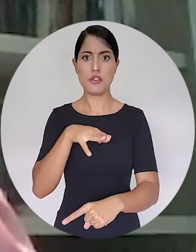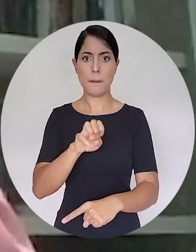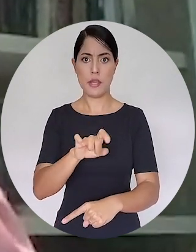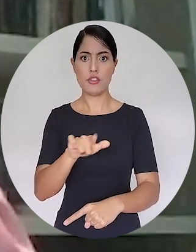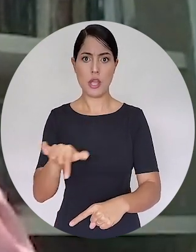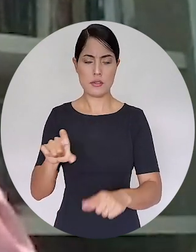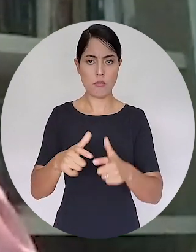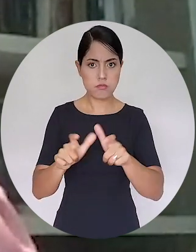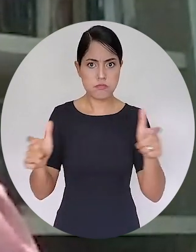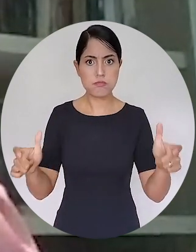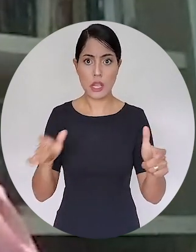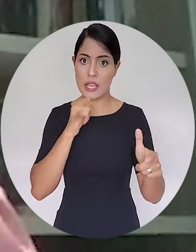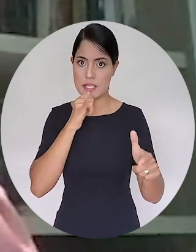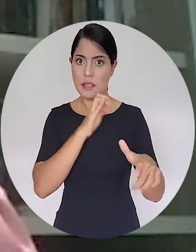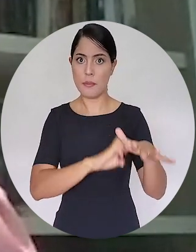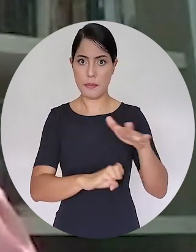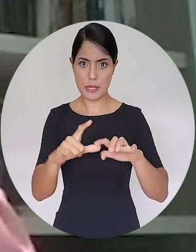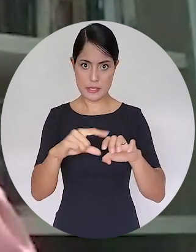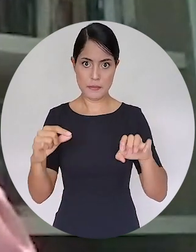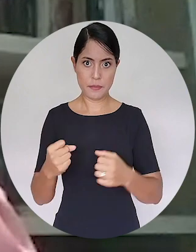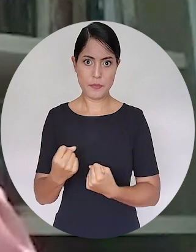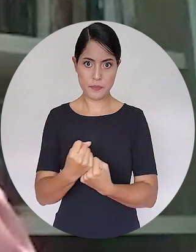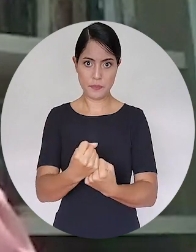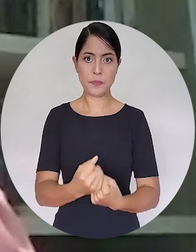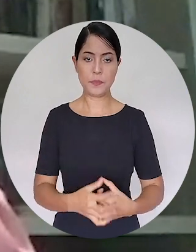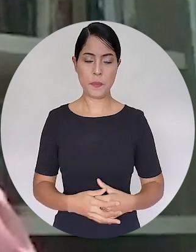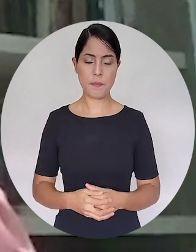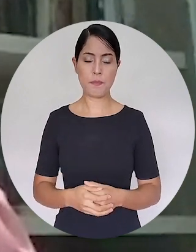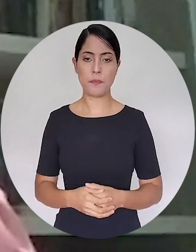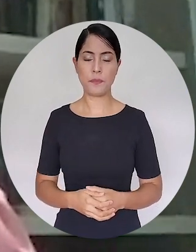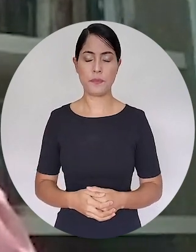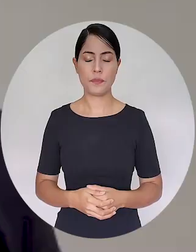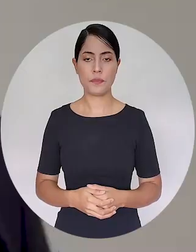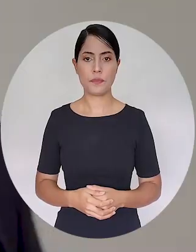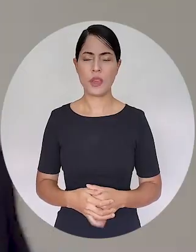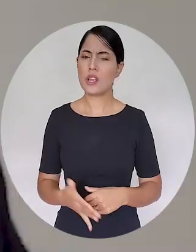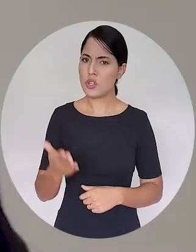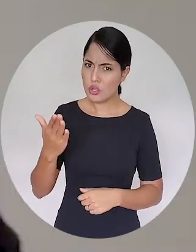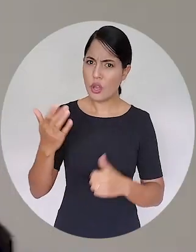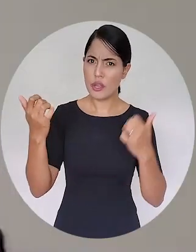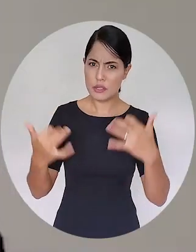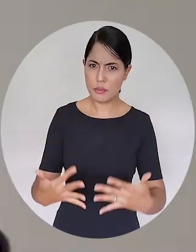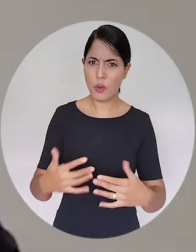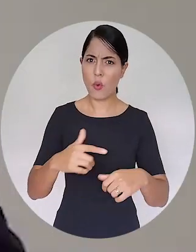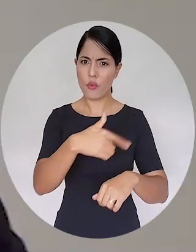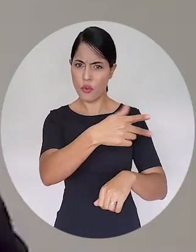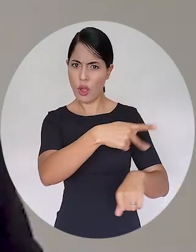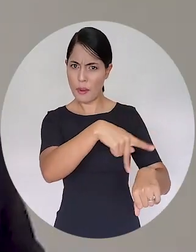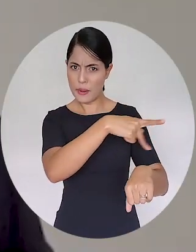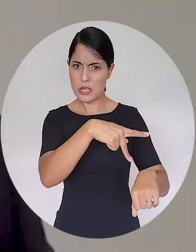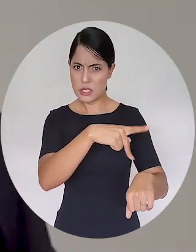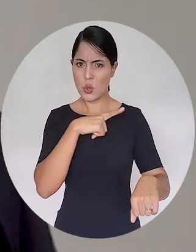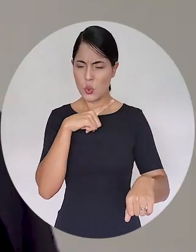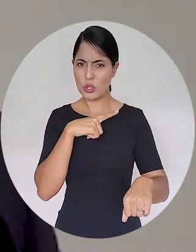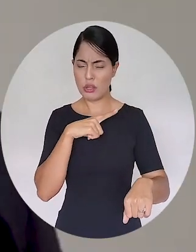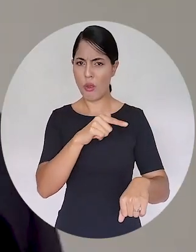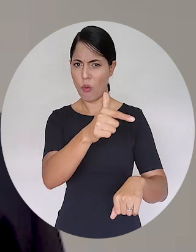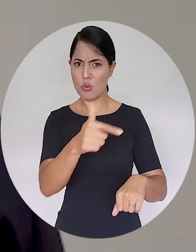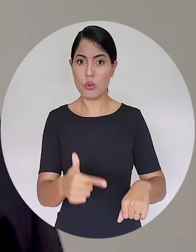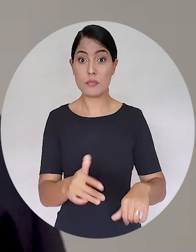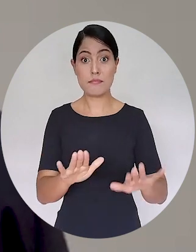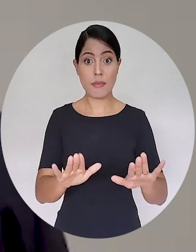uso de mediação para casos empresariais. A senhora falou da mediação de empresas fora do Brasil, e é exatamente